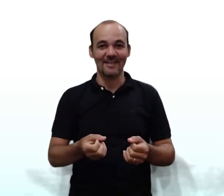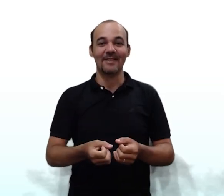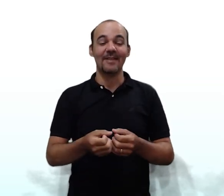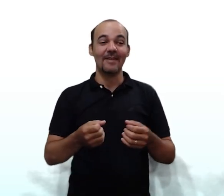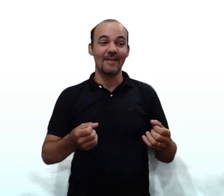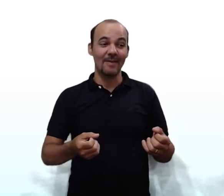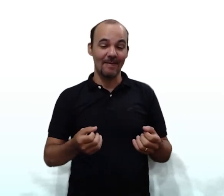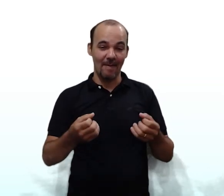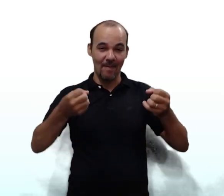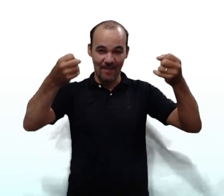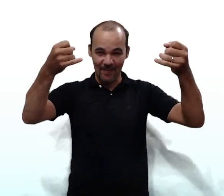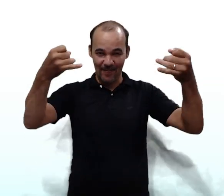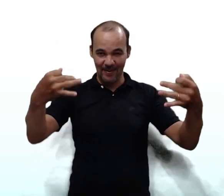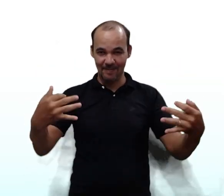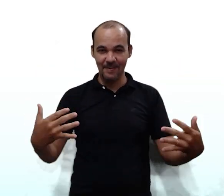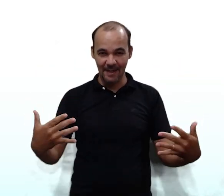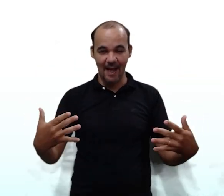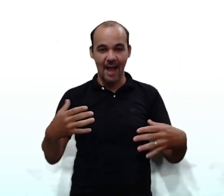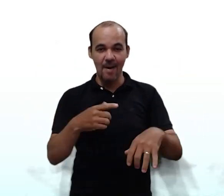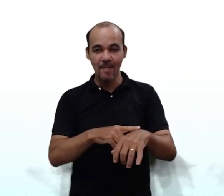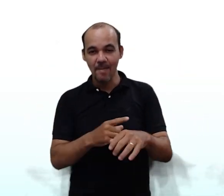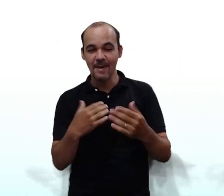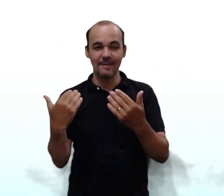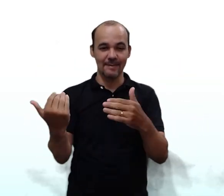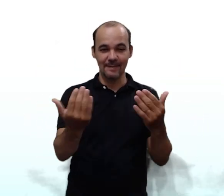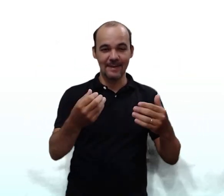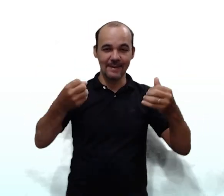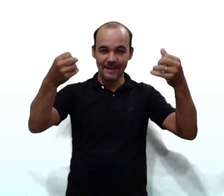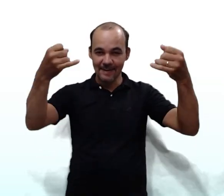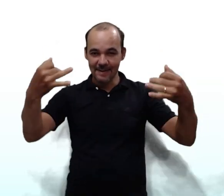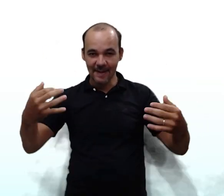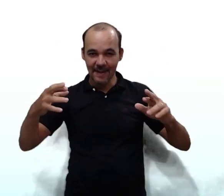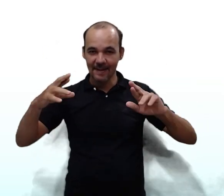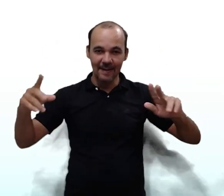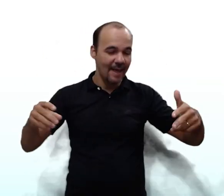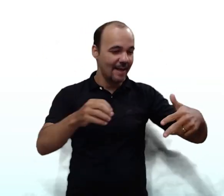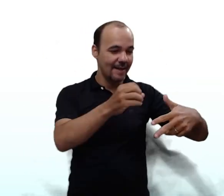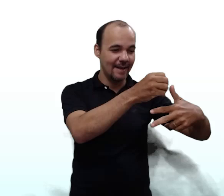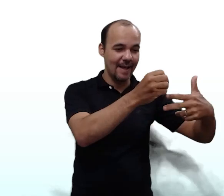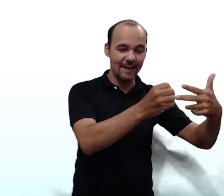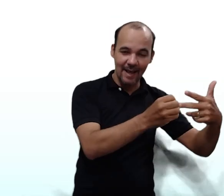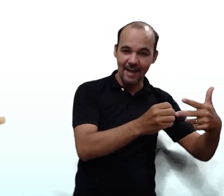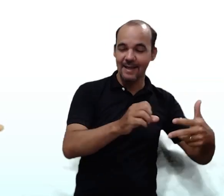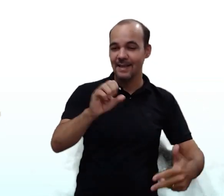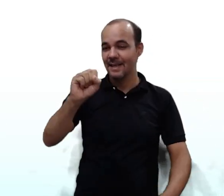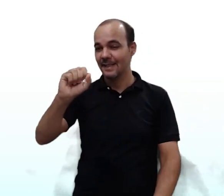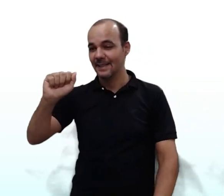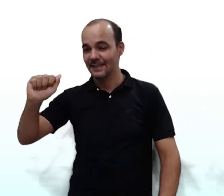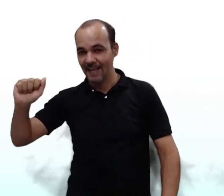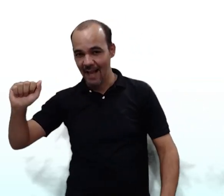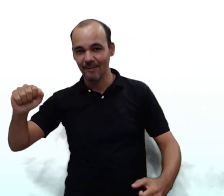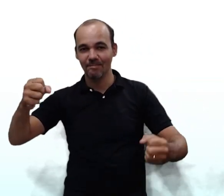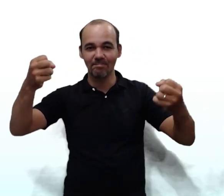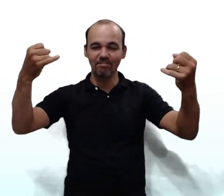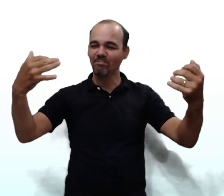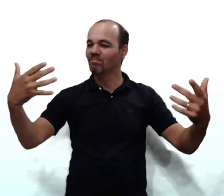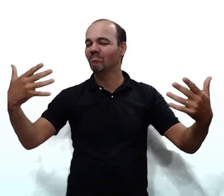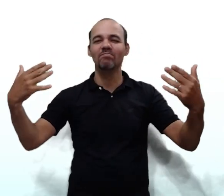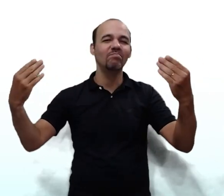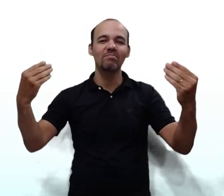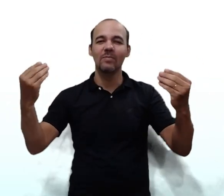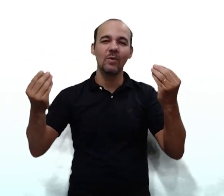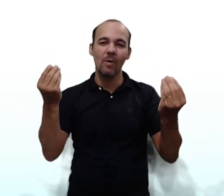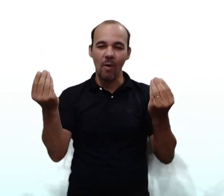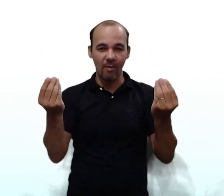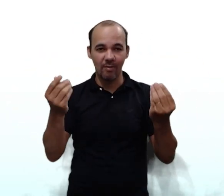eu separei um momento para a gente conversar um pouquinho sobre a diferença entre Enem e SSA. Você aí